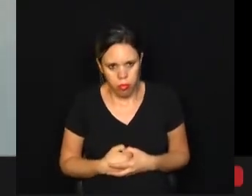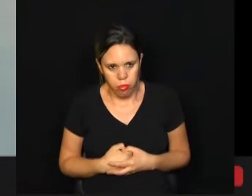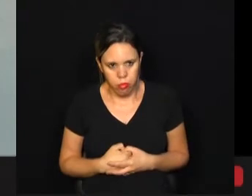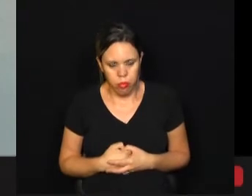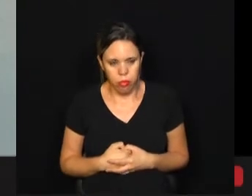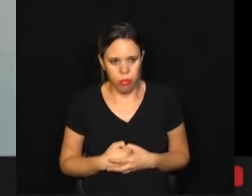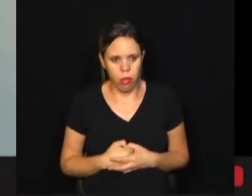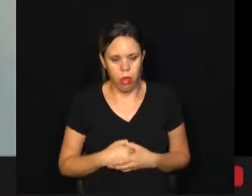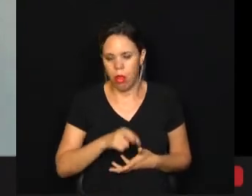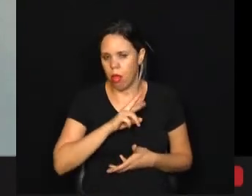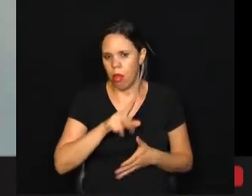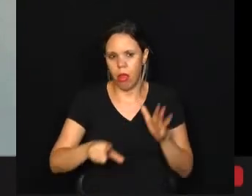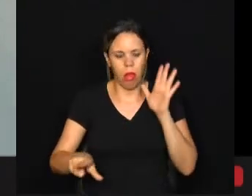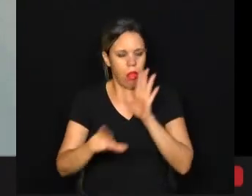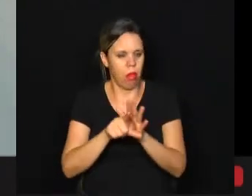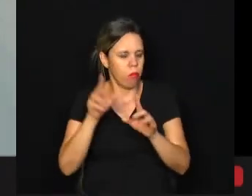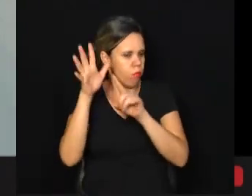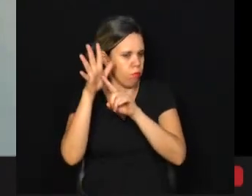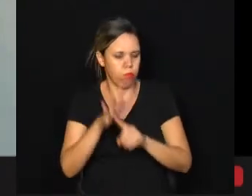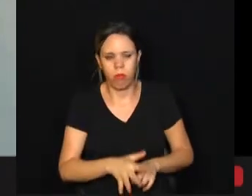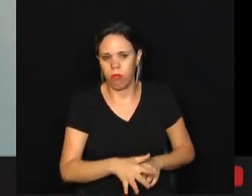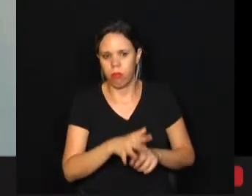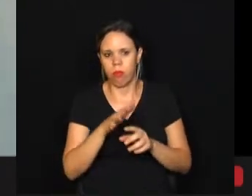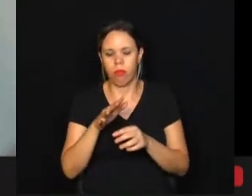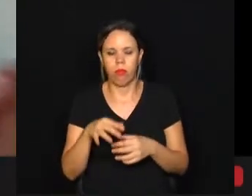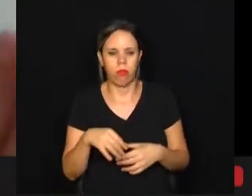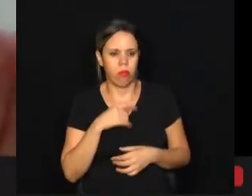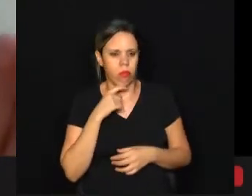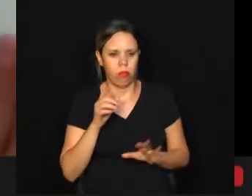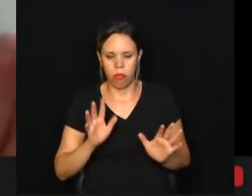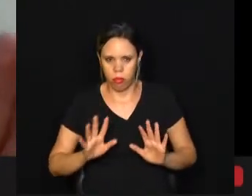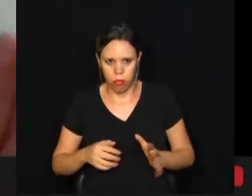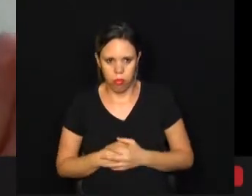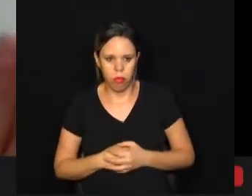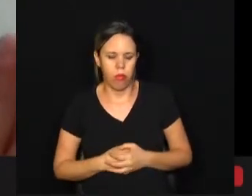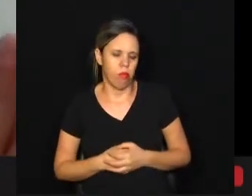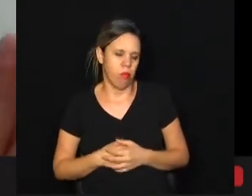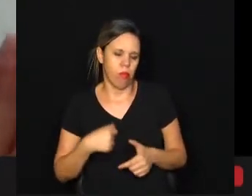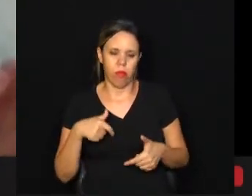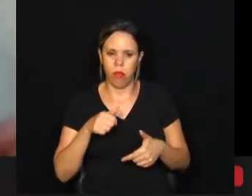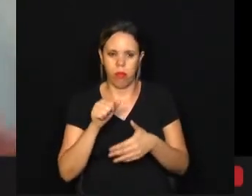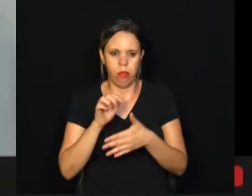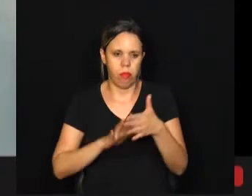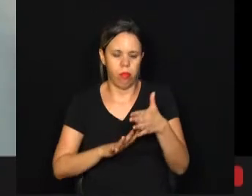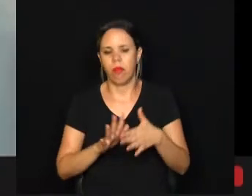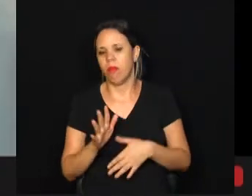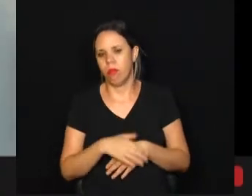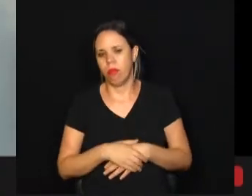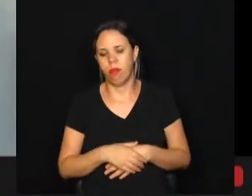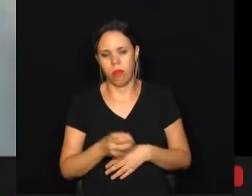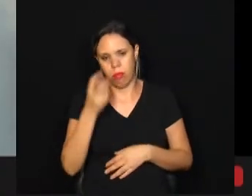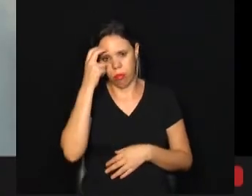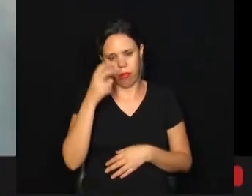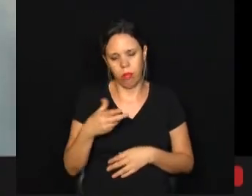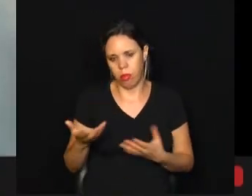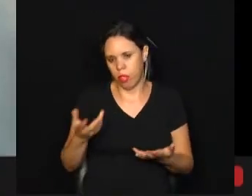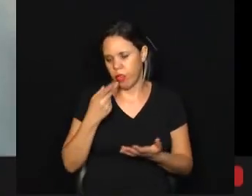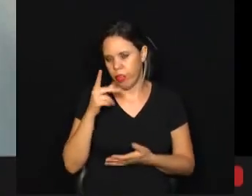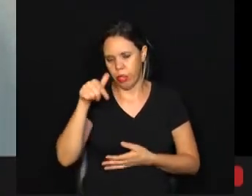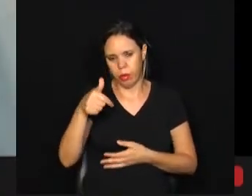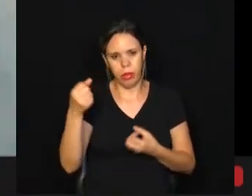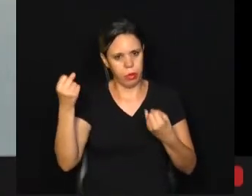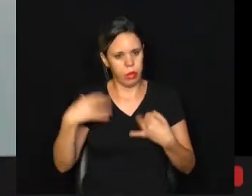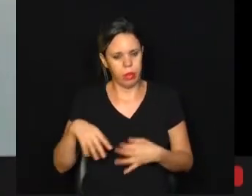é uma lei de reprimir nenhuma atividade cultural. Mas eu queria que a Tish depois